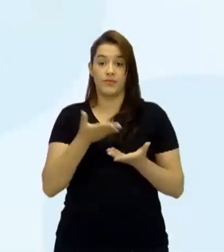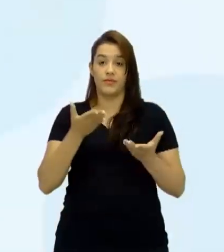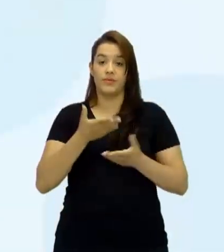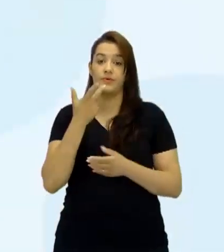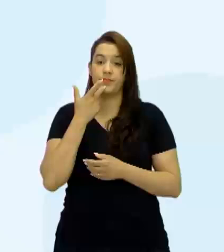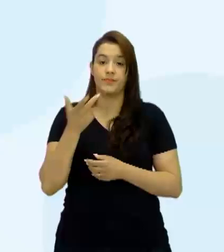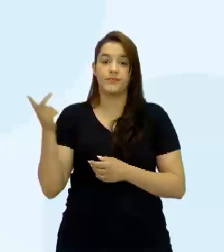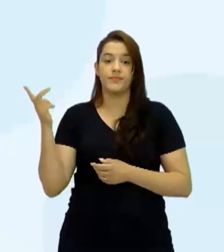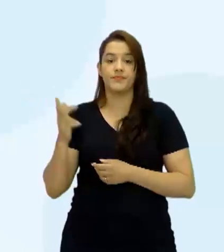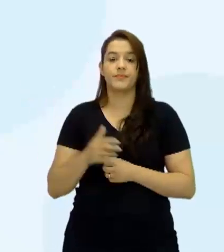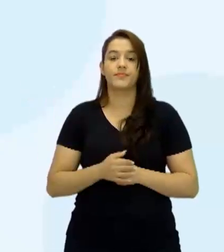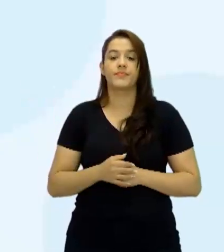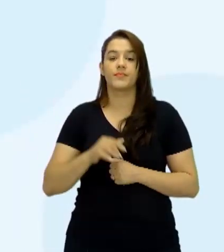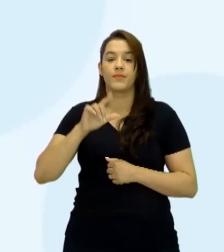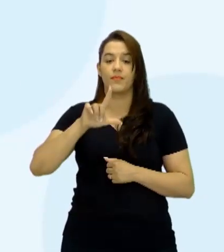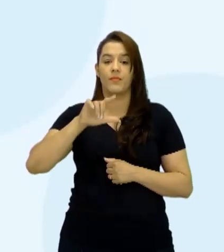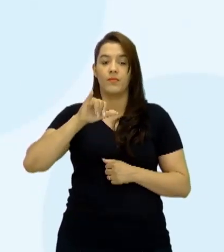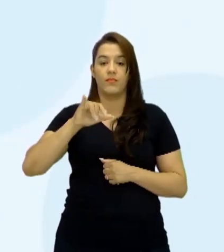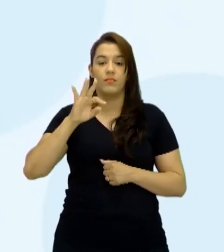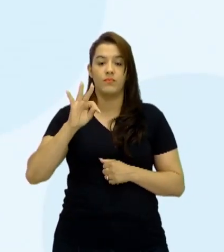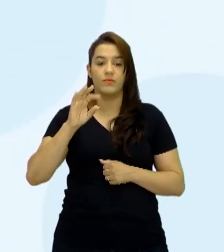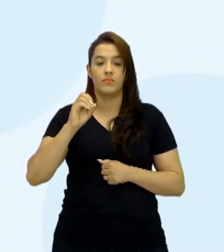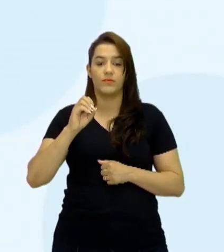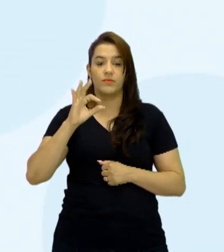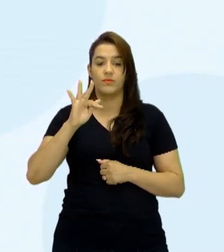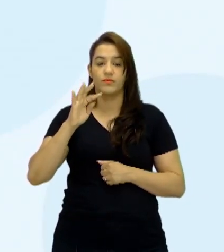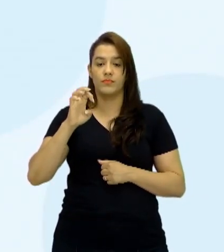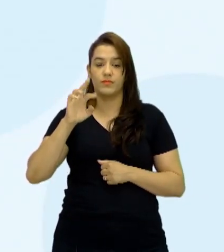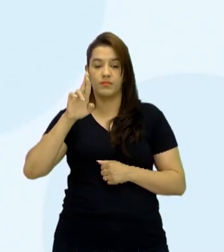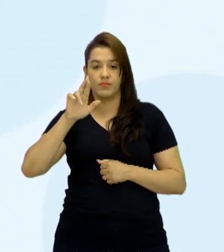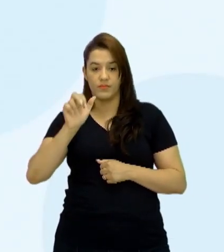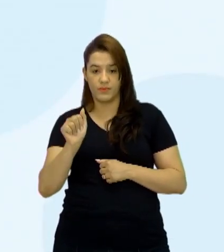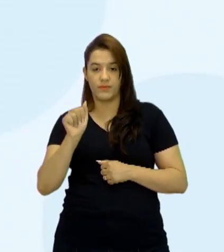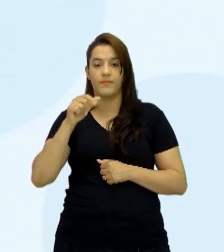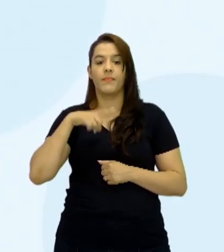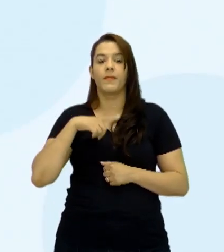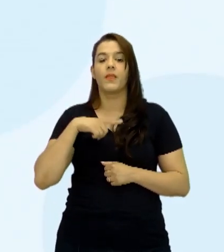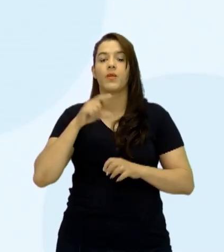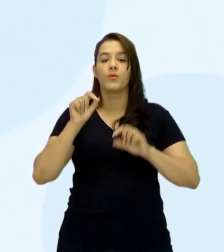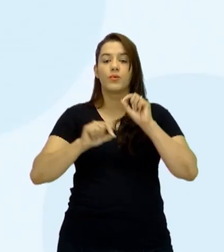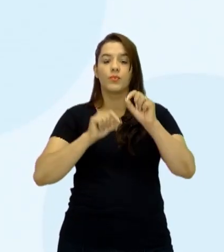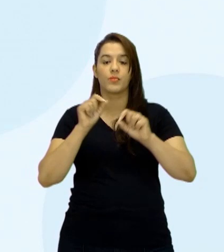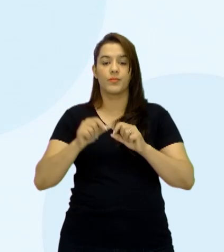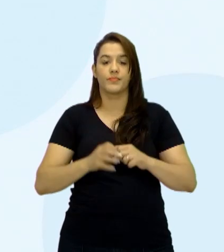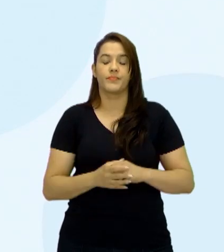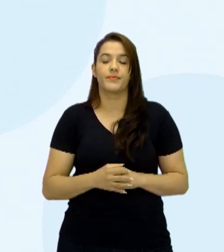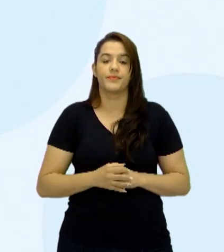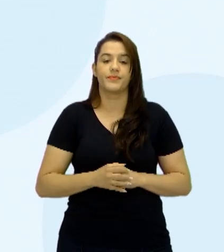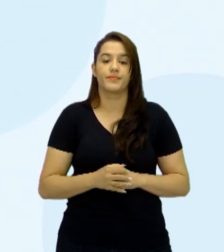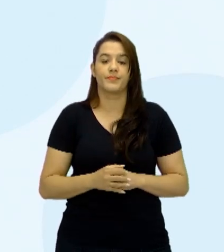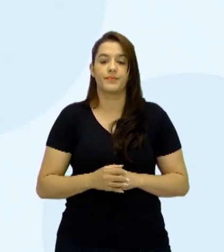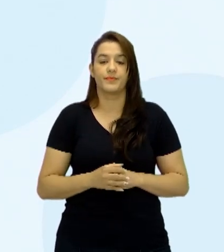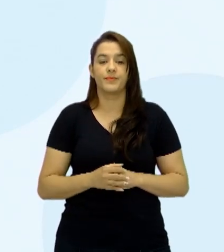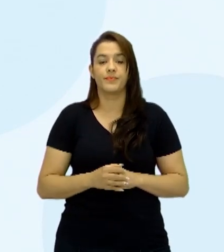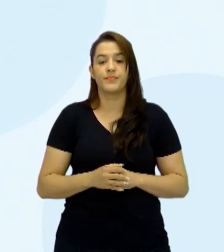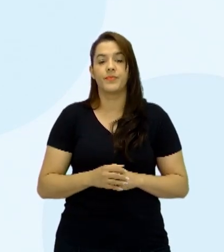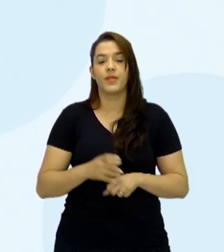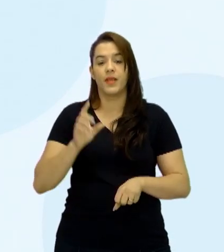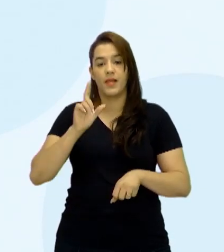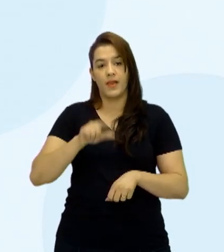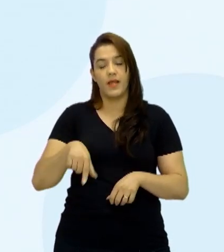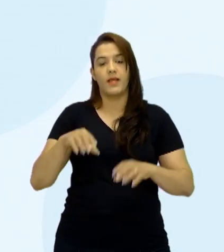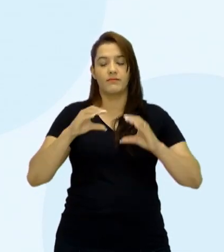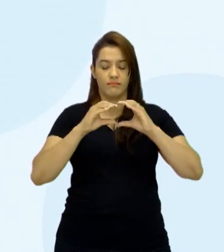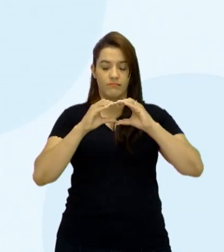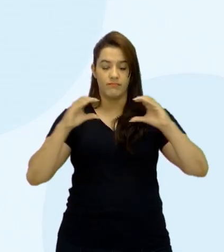da litosfera. A litosfera é, como a gente disse, a parte, digamos, que a gente tem sólida da